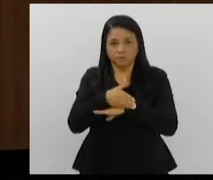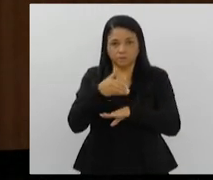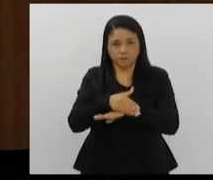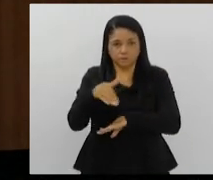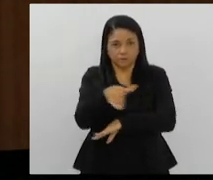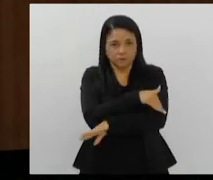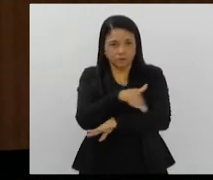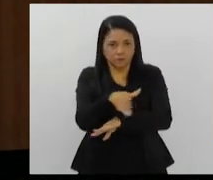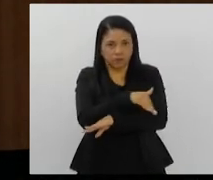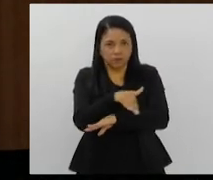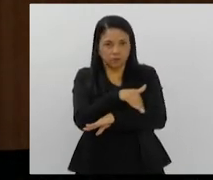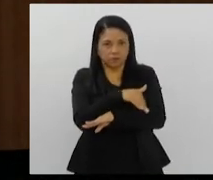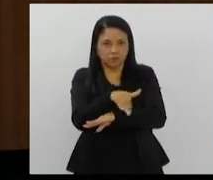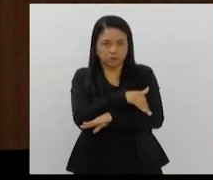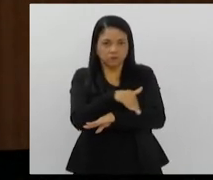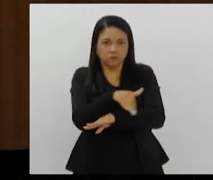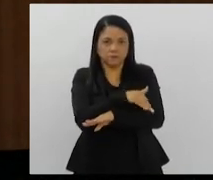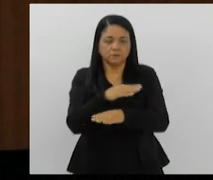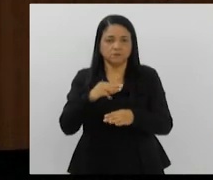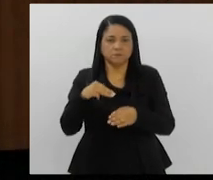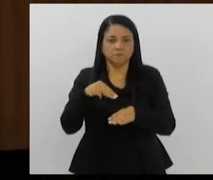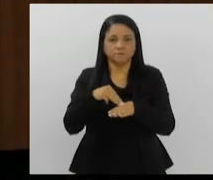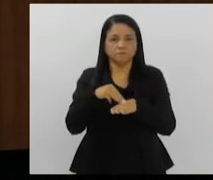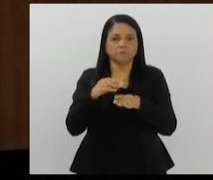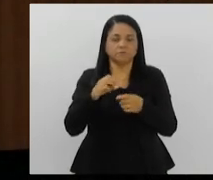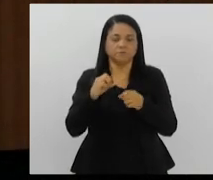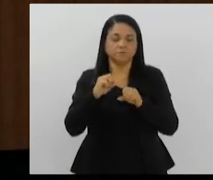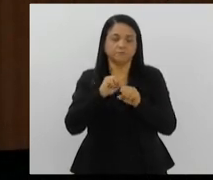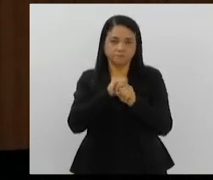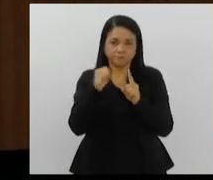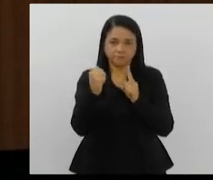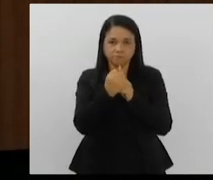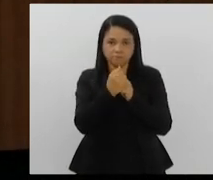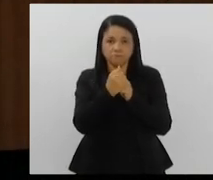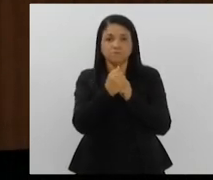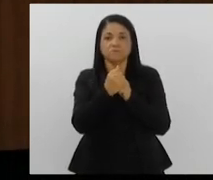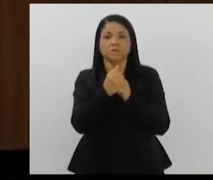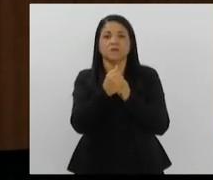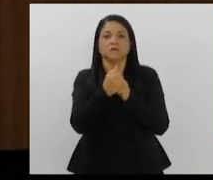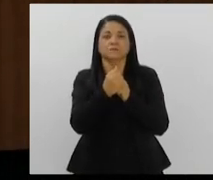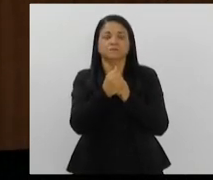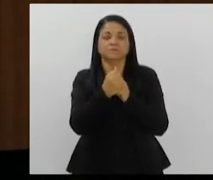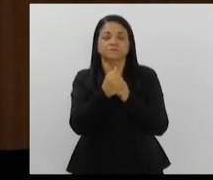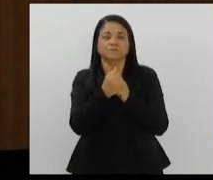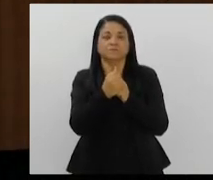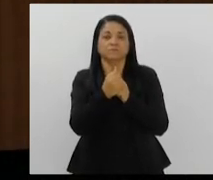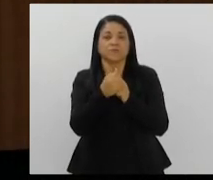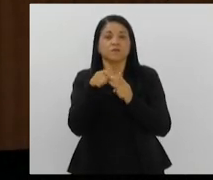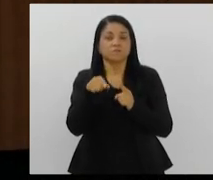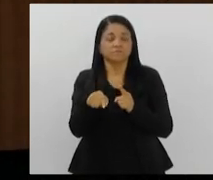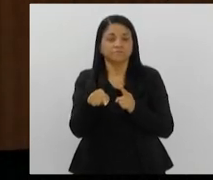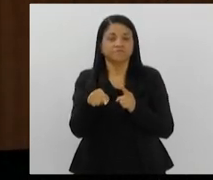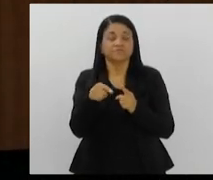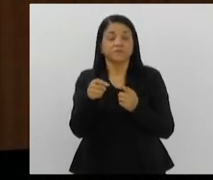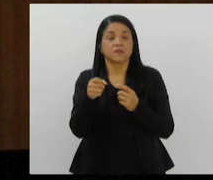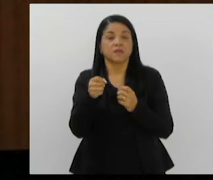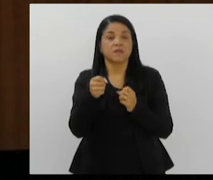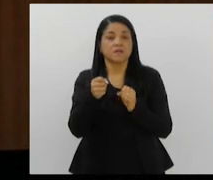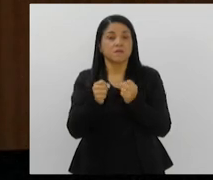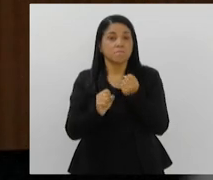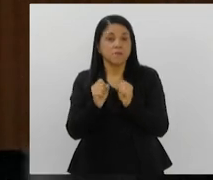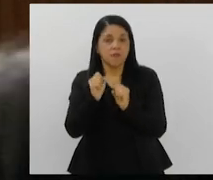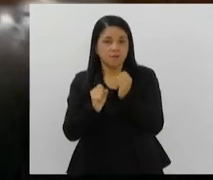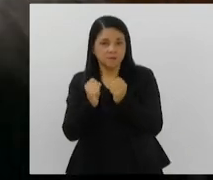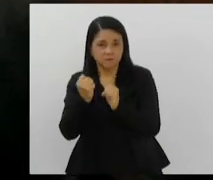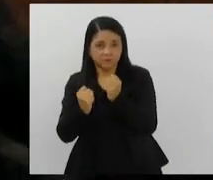todos nós que somos membros da sociedade, somos consumidores por equiparação daquelas empresas que não